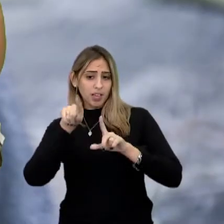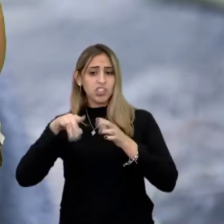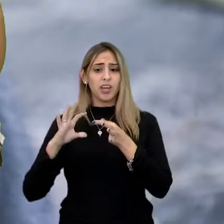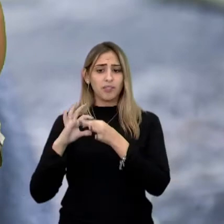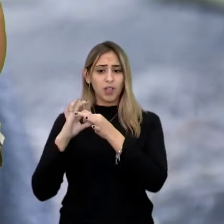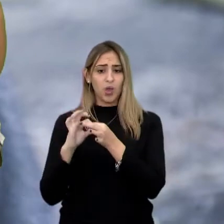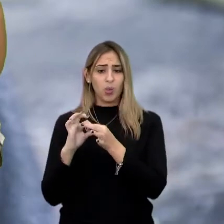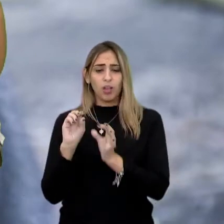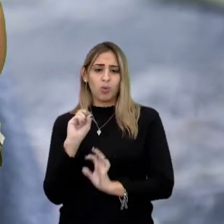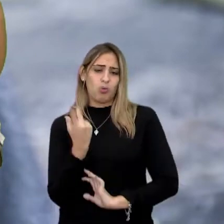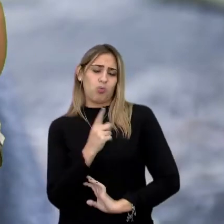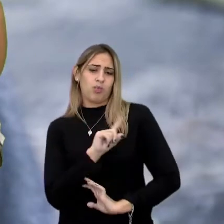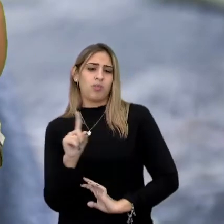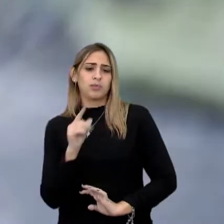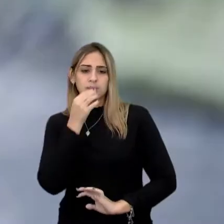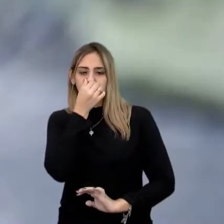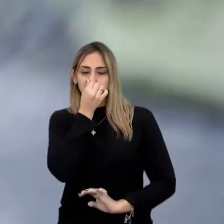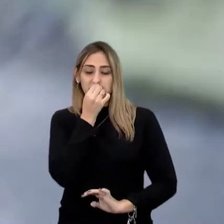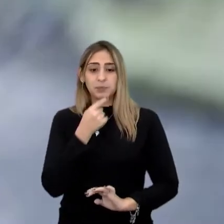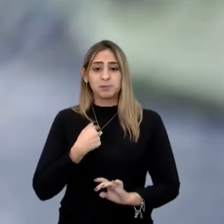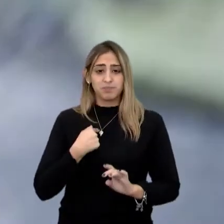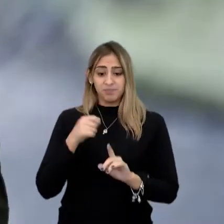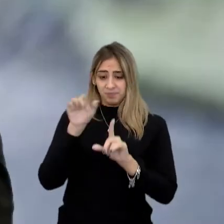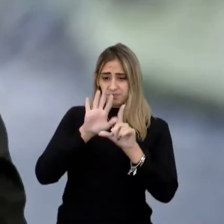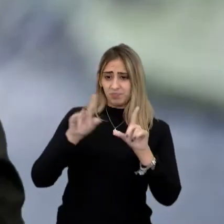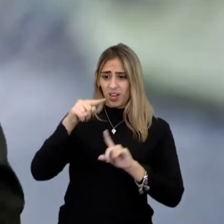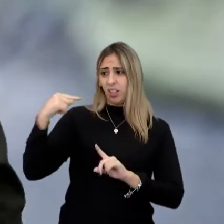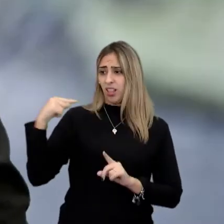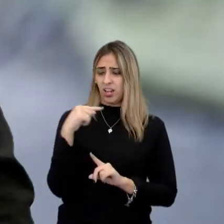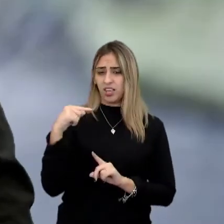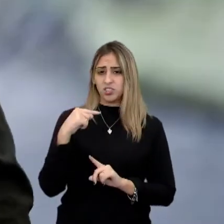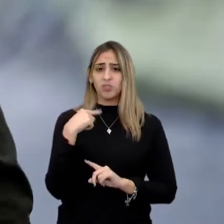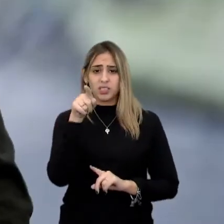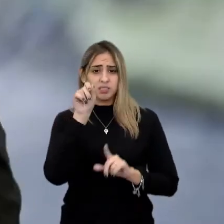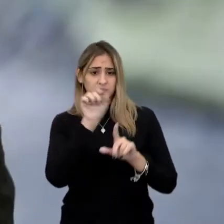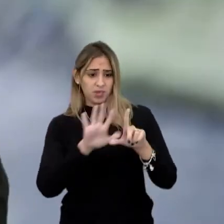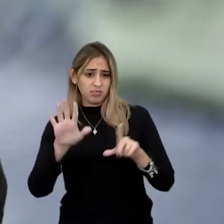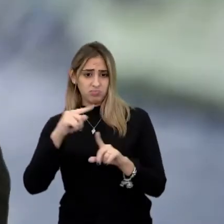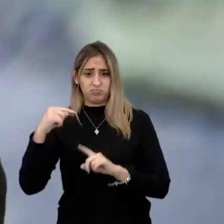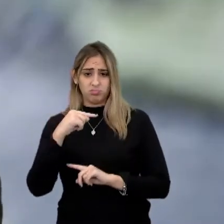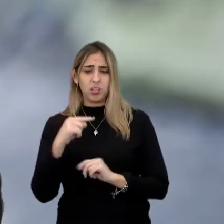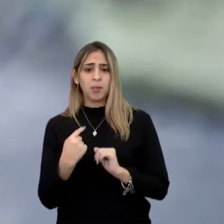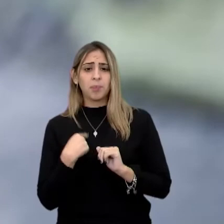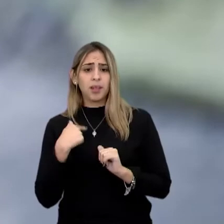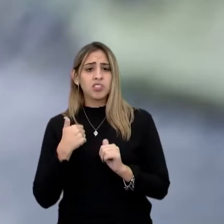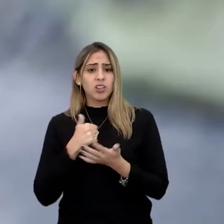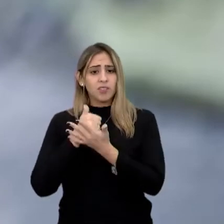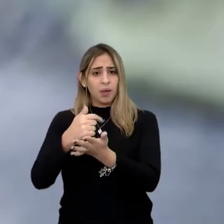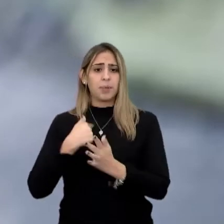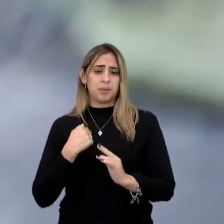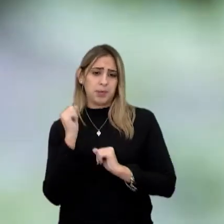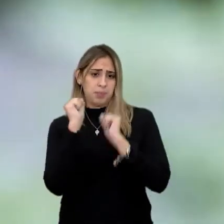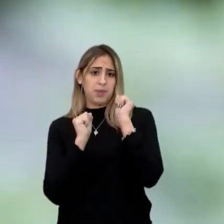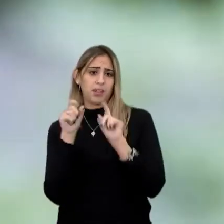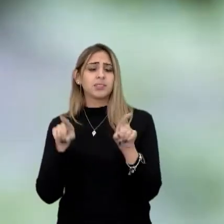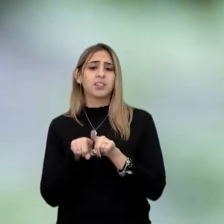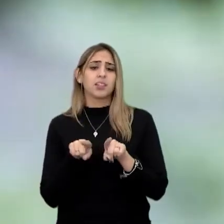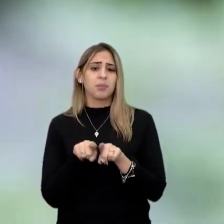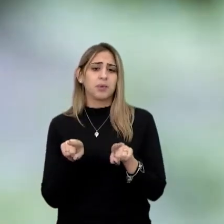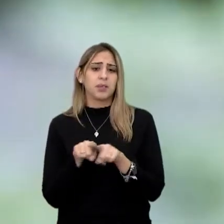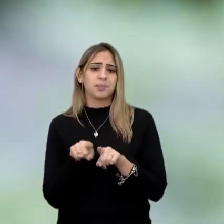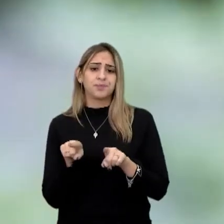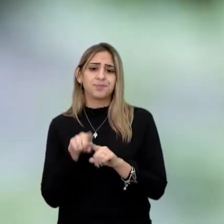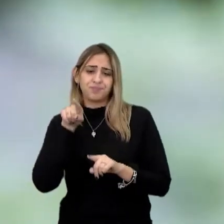a ela, querendo ou não. E se minha imagem for negativa, ela pode levar essa imagem negativa para a minha empresa também. É um processo